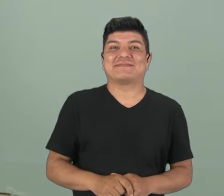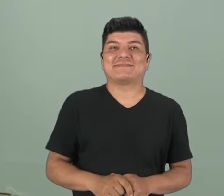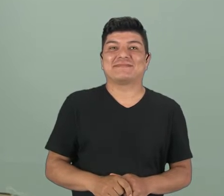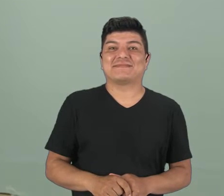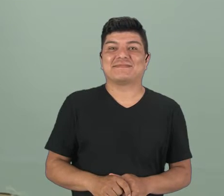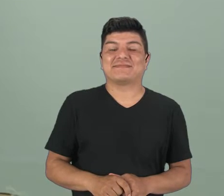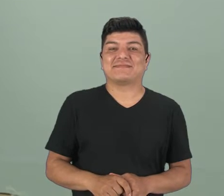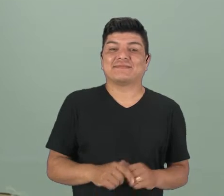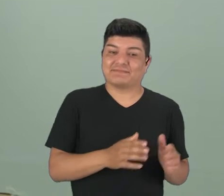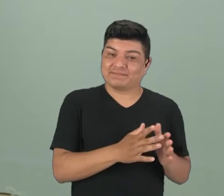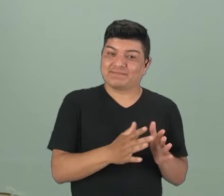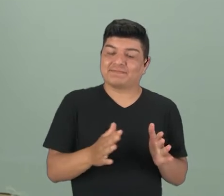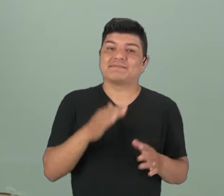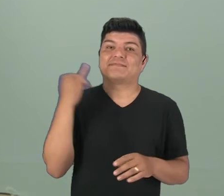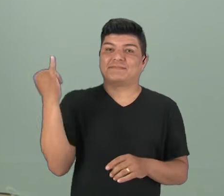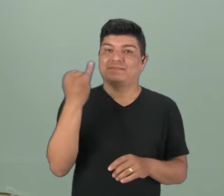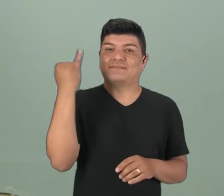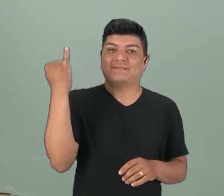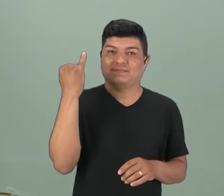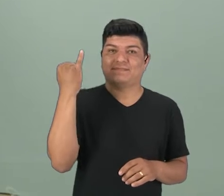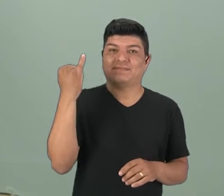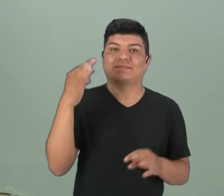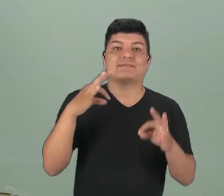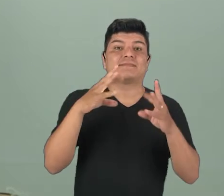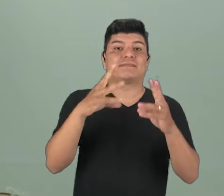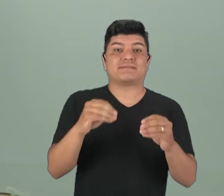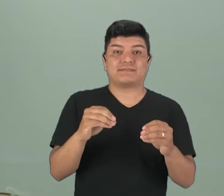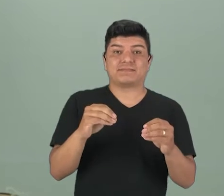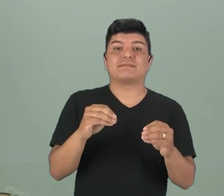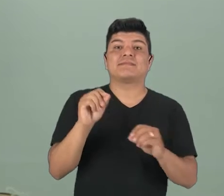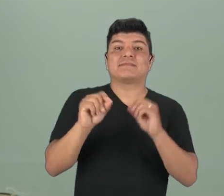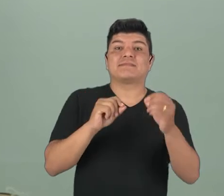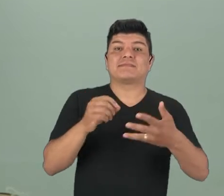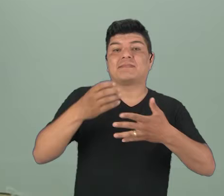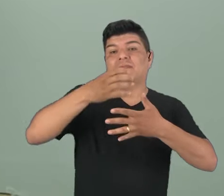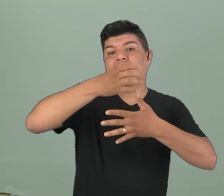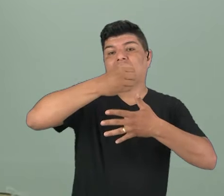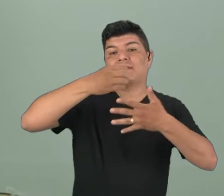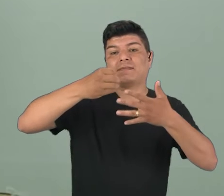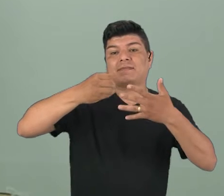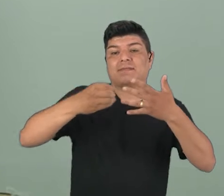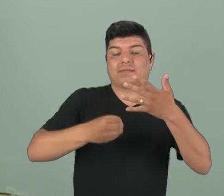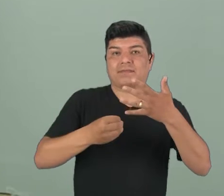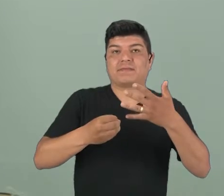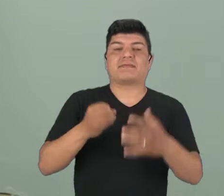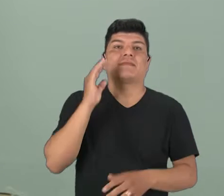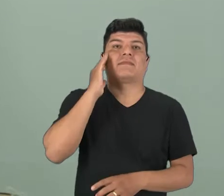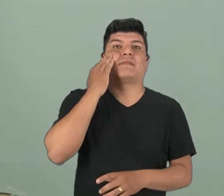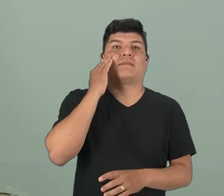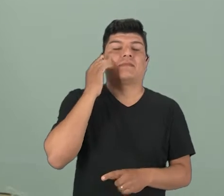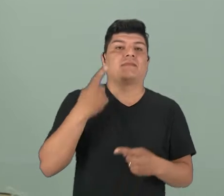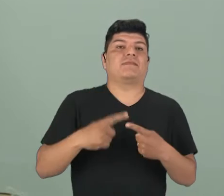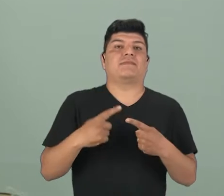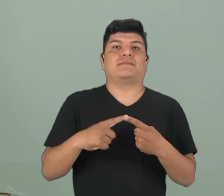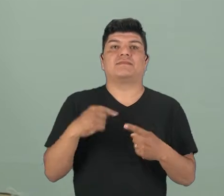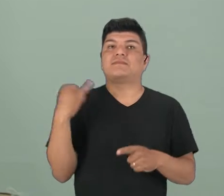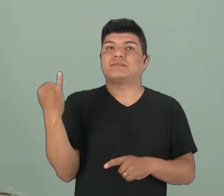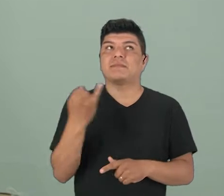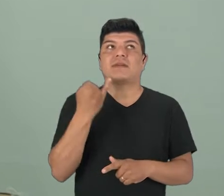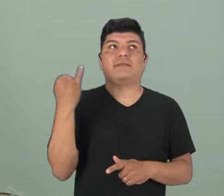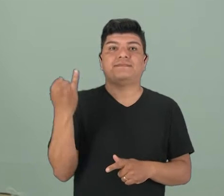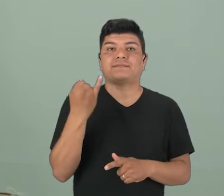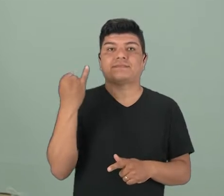uma etapa importante que acontece no ecossistema denominado cadeias alimentares. Vamos entender por que a importância